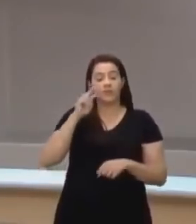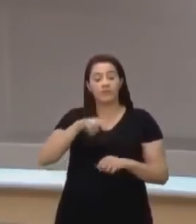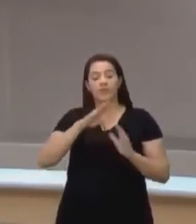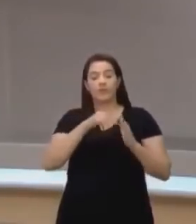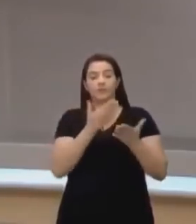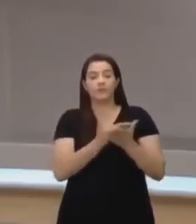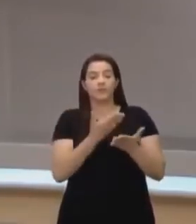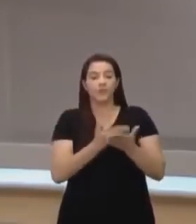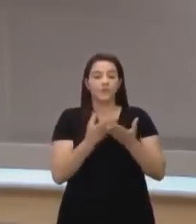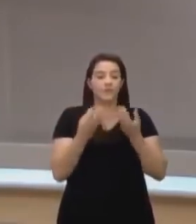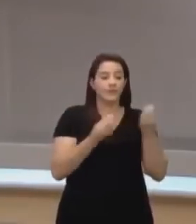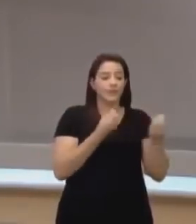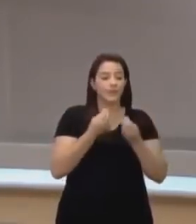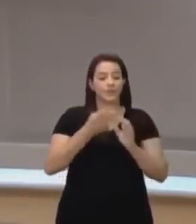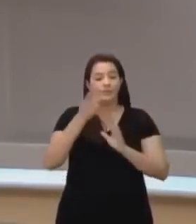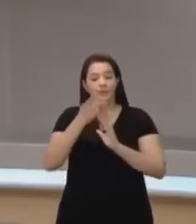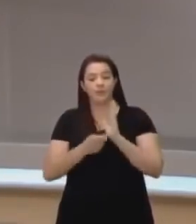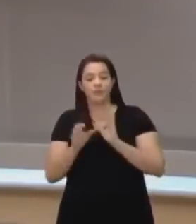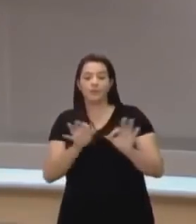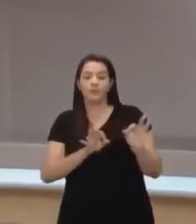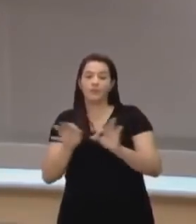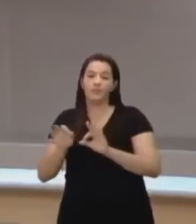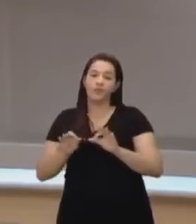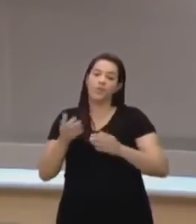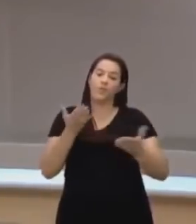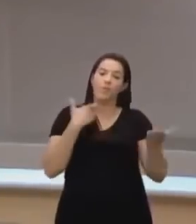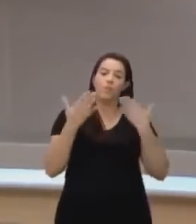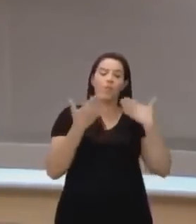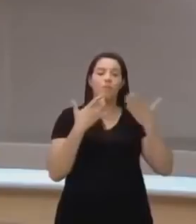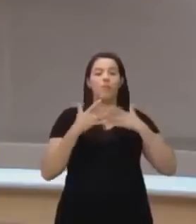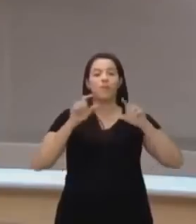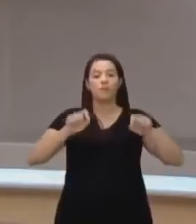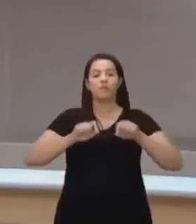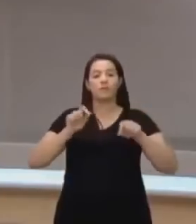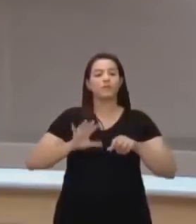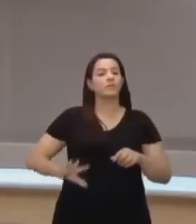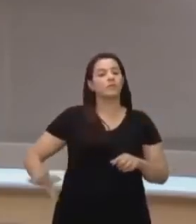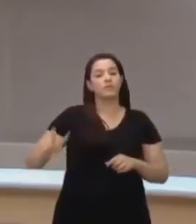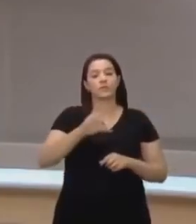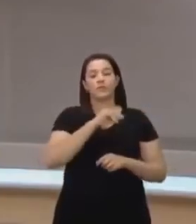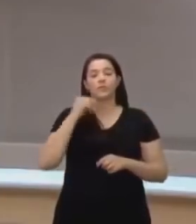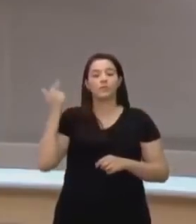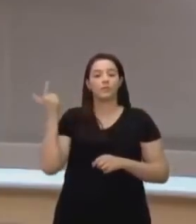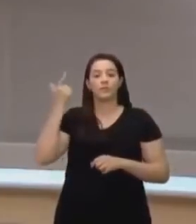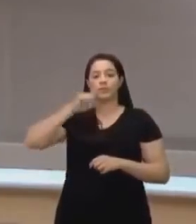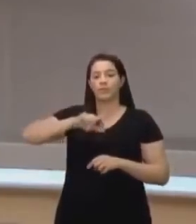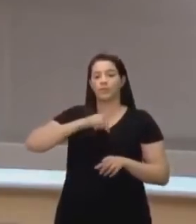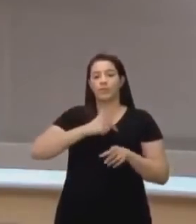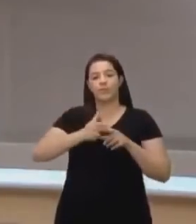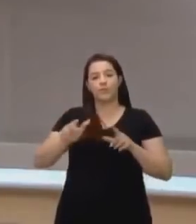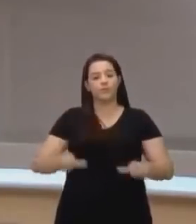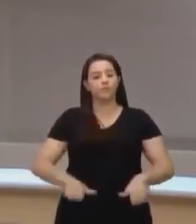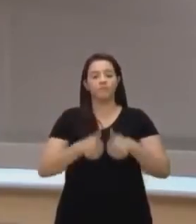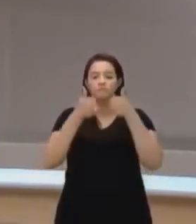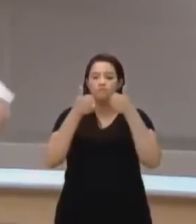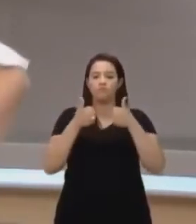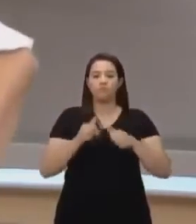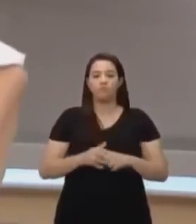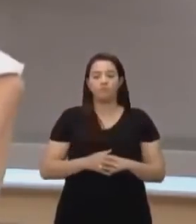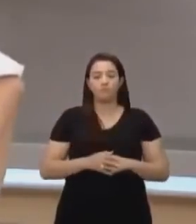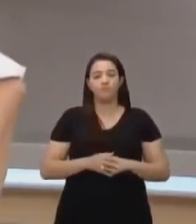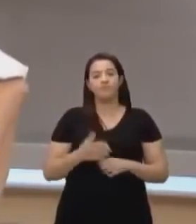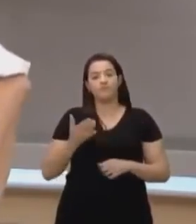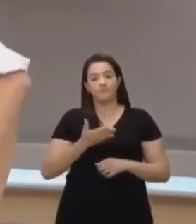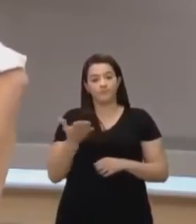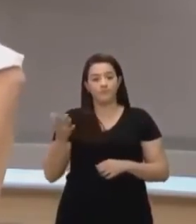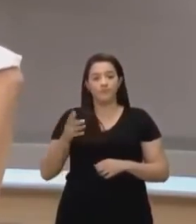partir daí, olha, o que nós vamos planejar, o que nós vamos discutir a partir de agora, para que todos tenham um ganho em relação à sua melhoria. Então, o Grêmio,